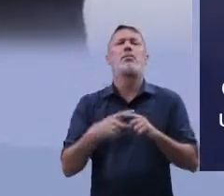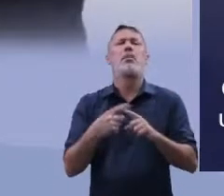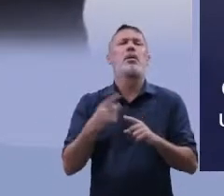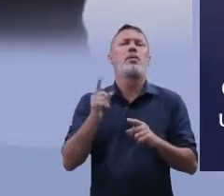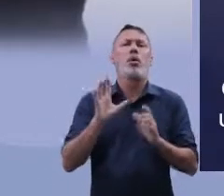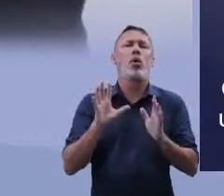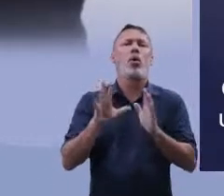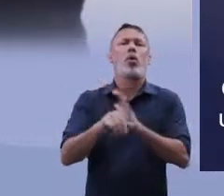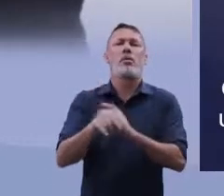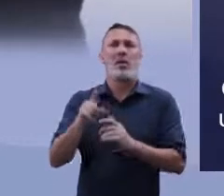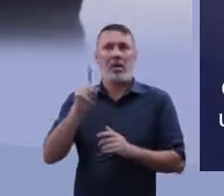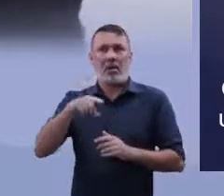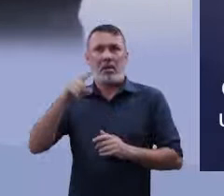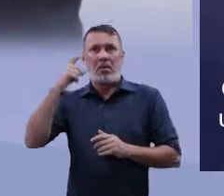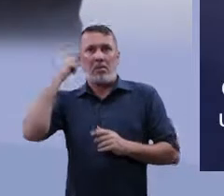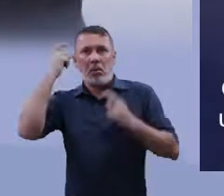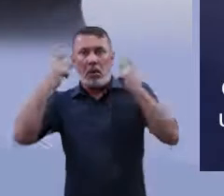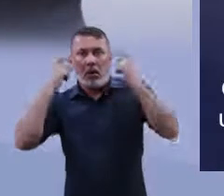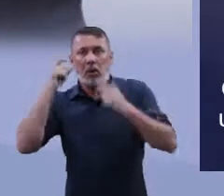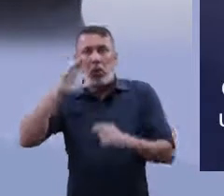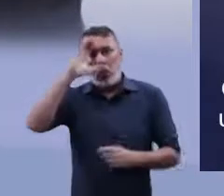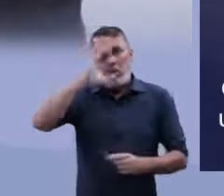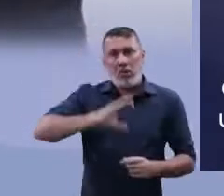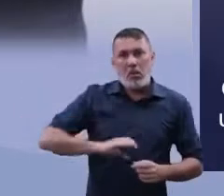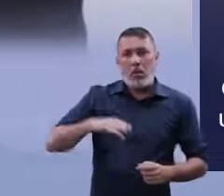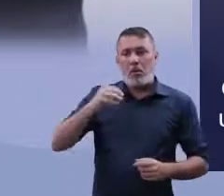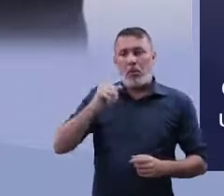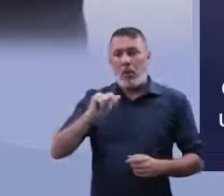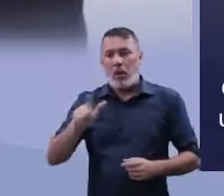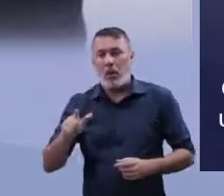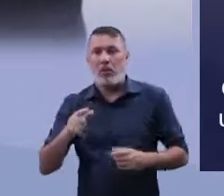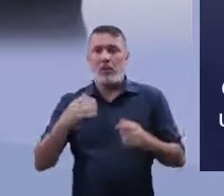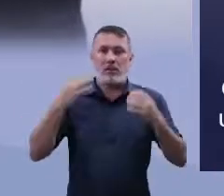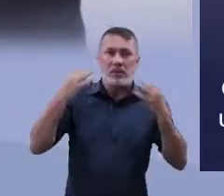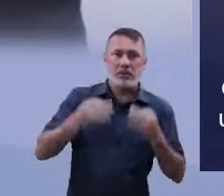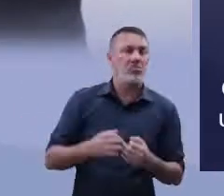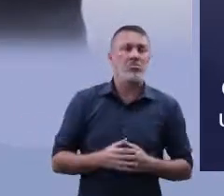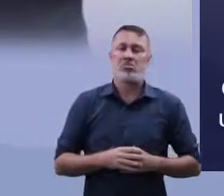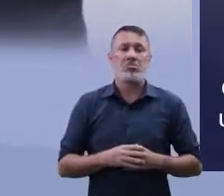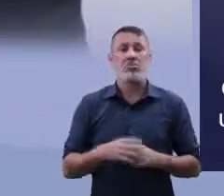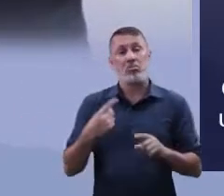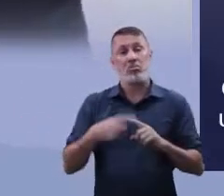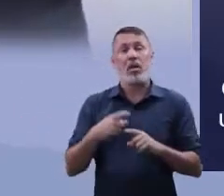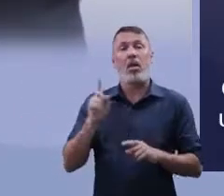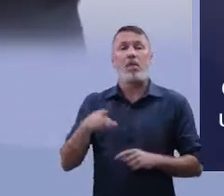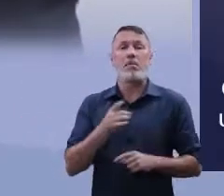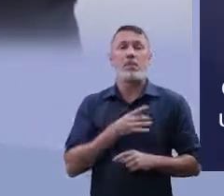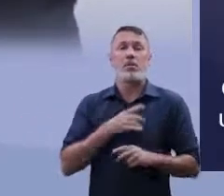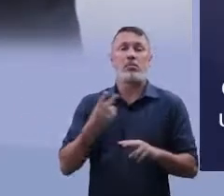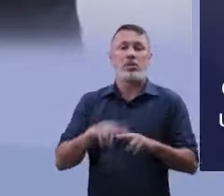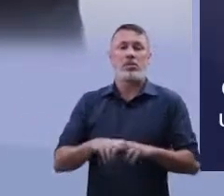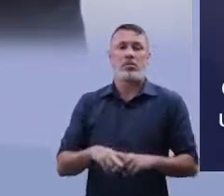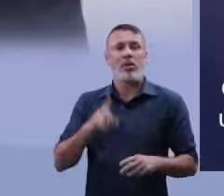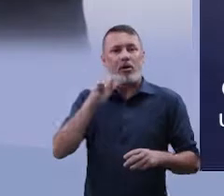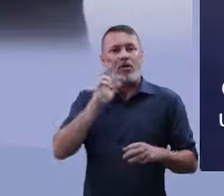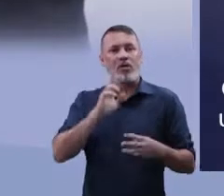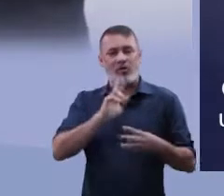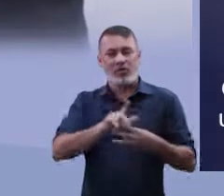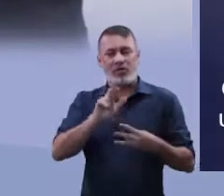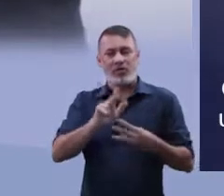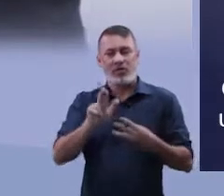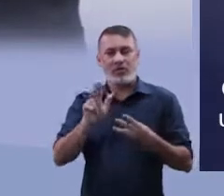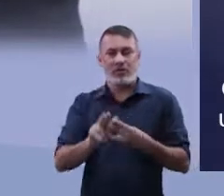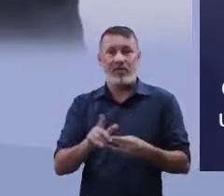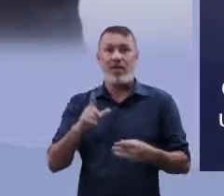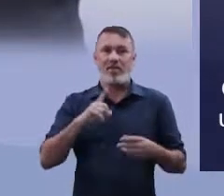aquele comportamento é um comportamento moral e que ele entende ser o correto. Ele não vai roubar porque ele tem medo de ser preso. Então, a